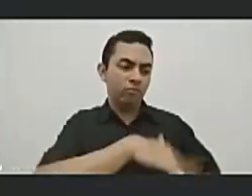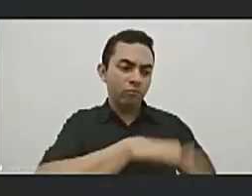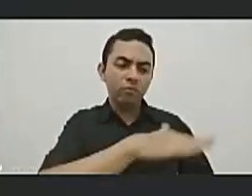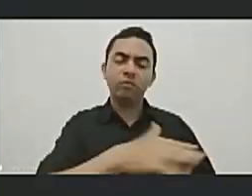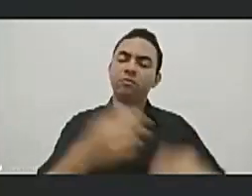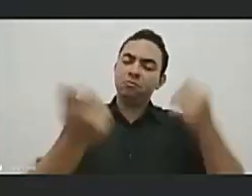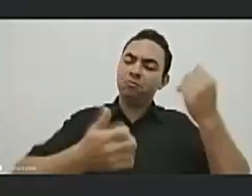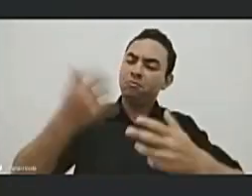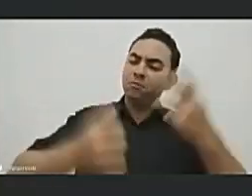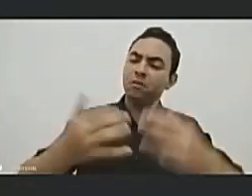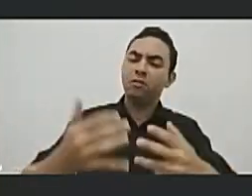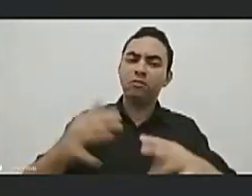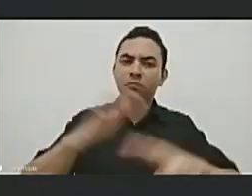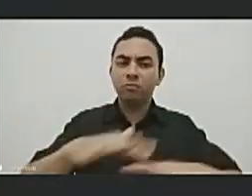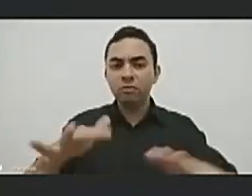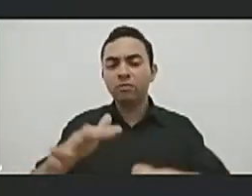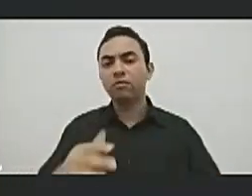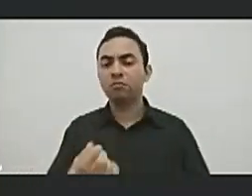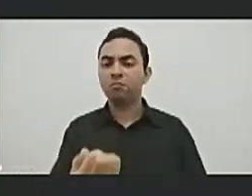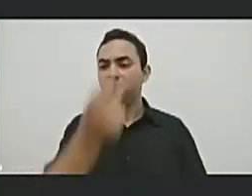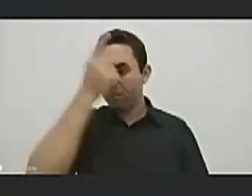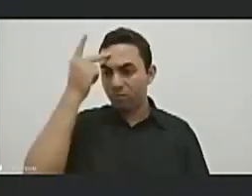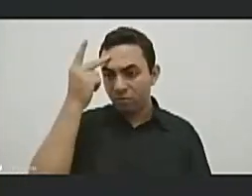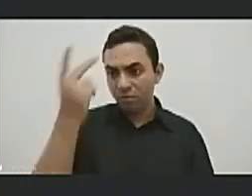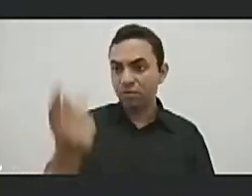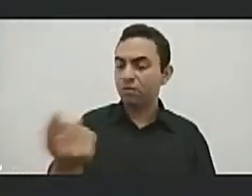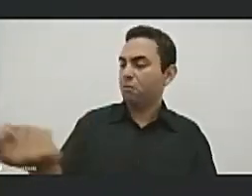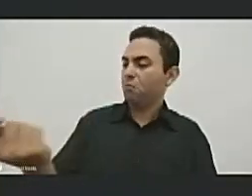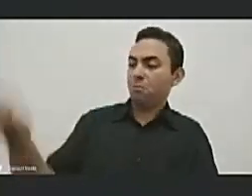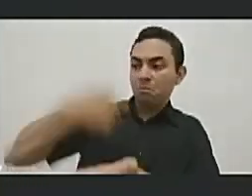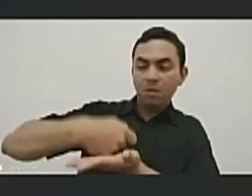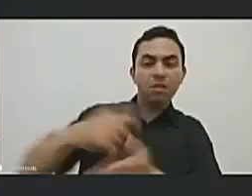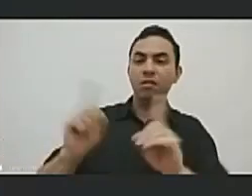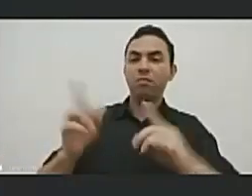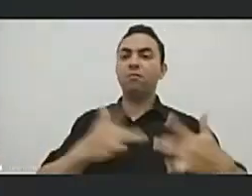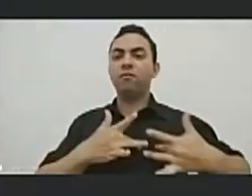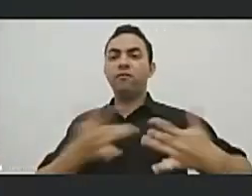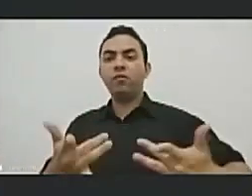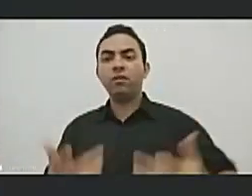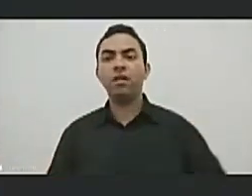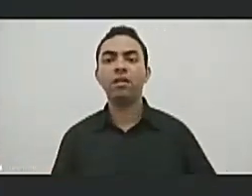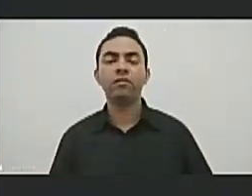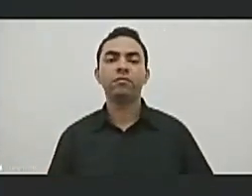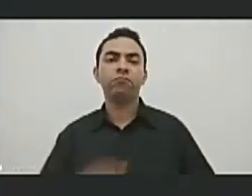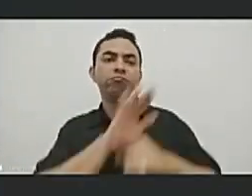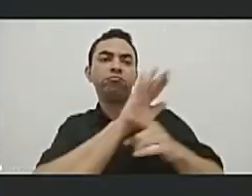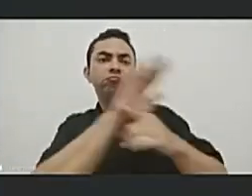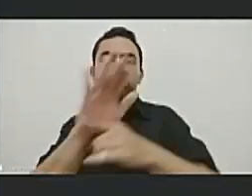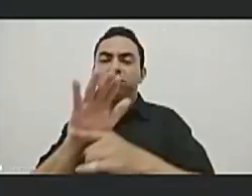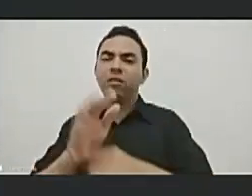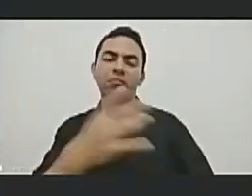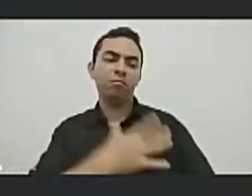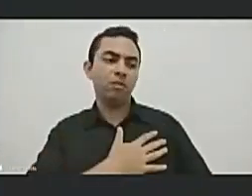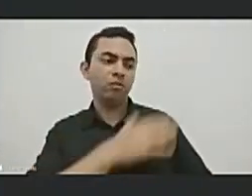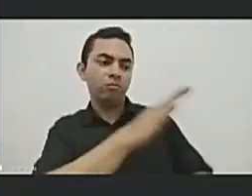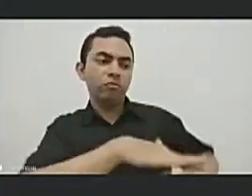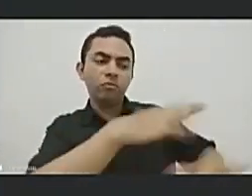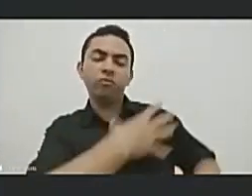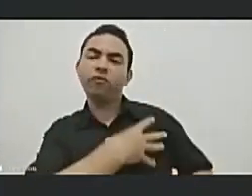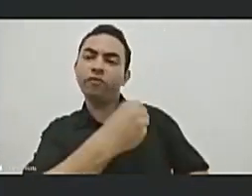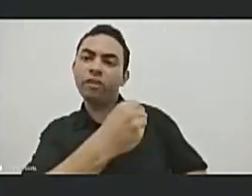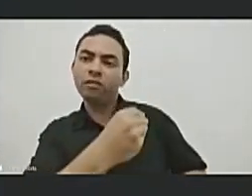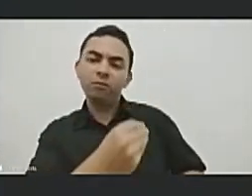troco somos mães voluntárias né e vivemos diariamente lutando pelos nossos filhos e pelos filhos dos demais que